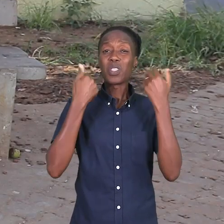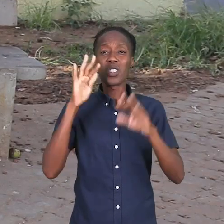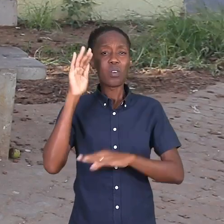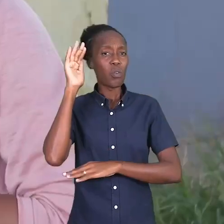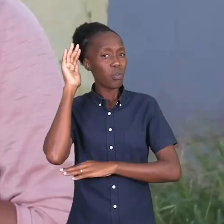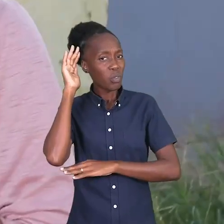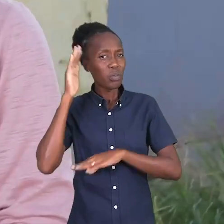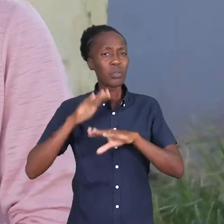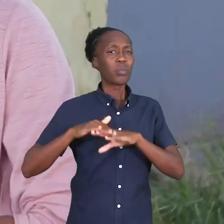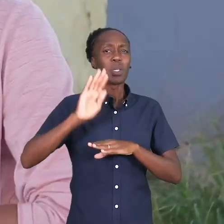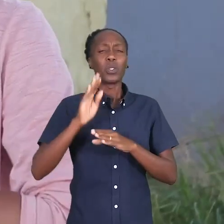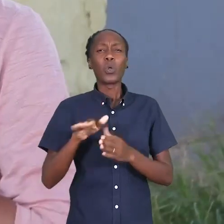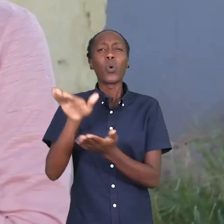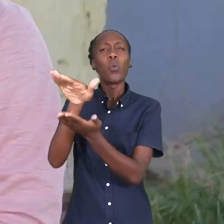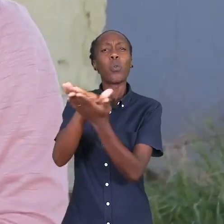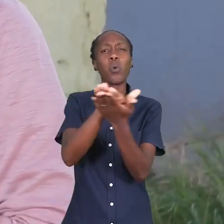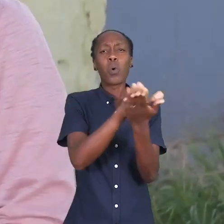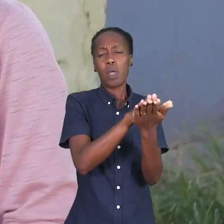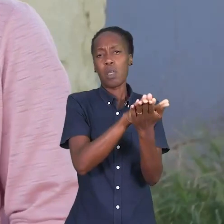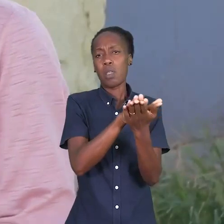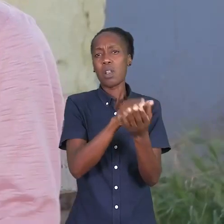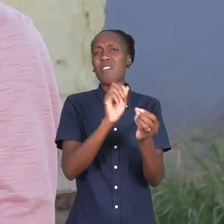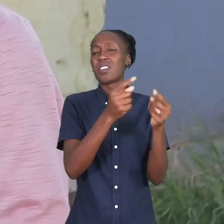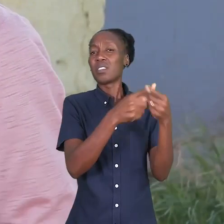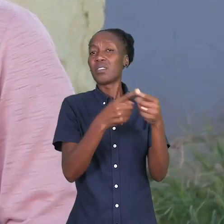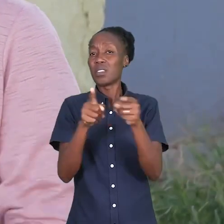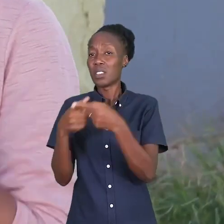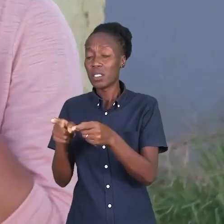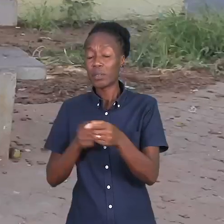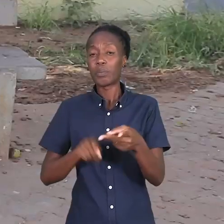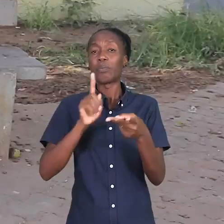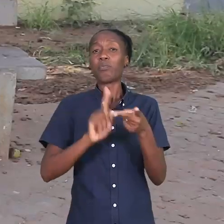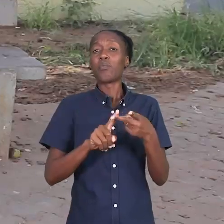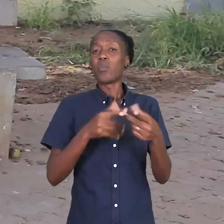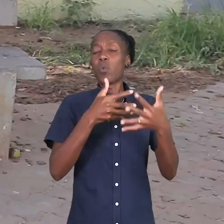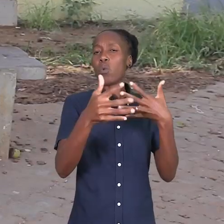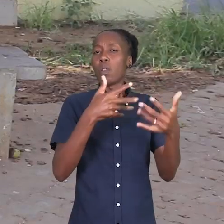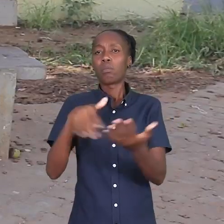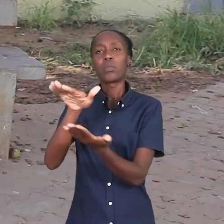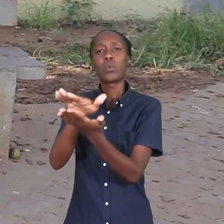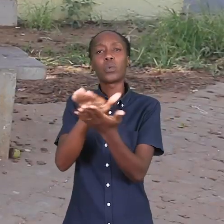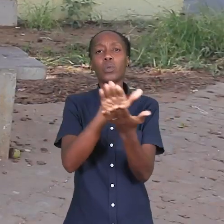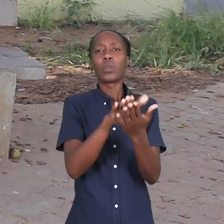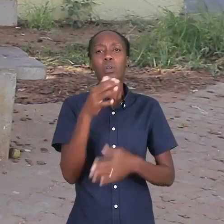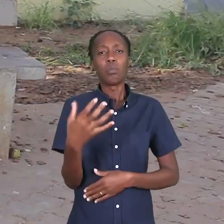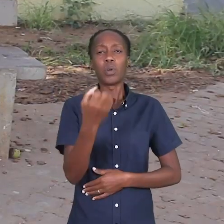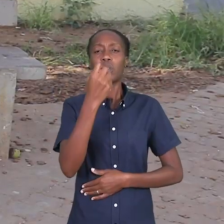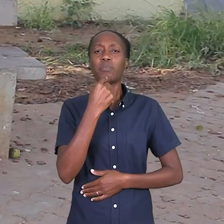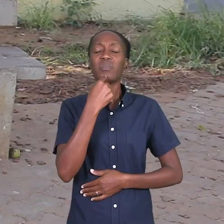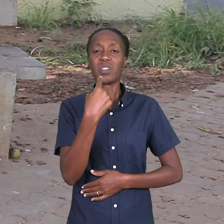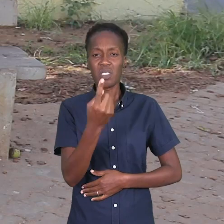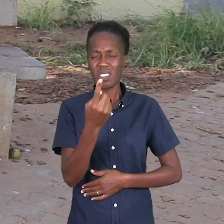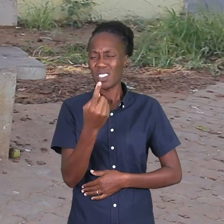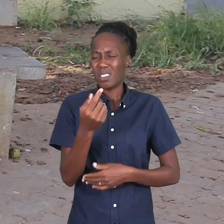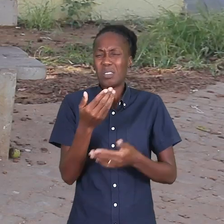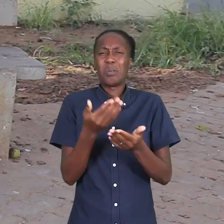nosso país, ouvimos muitos, em vários cantos, estou a falar de paragens, estou a falar na zona, no bairro, em qualquer lugar nós